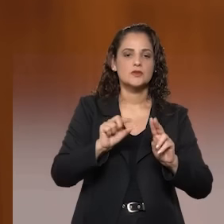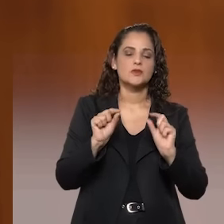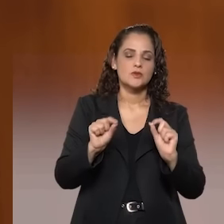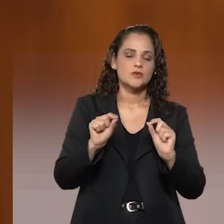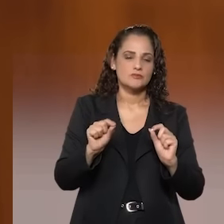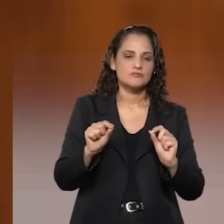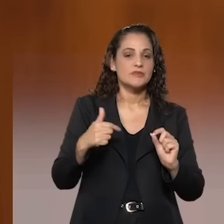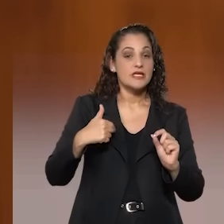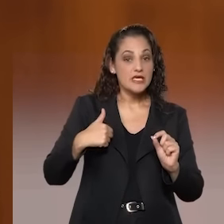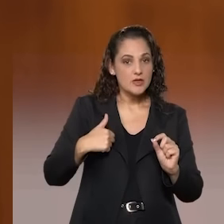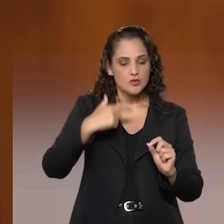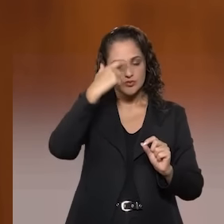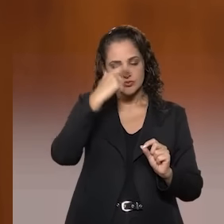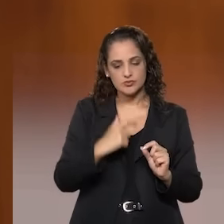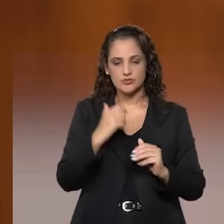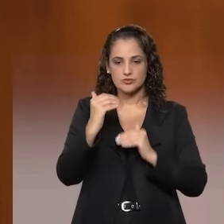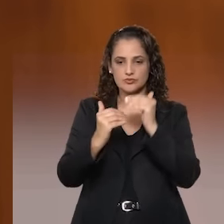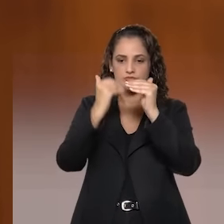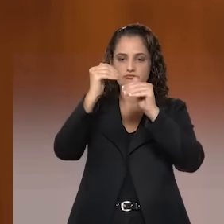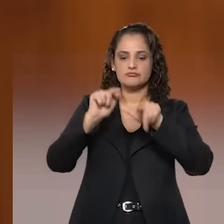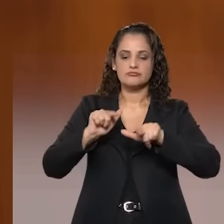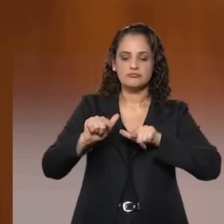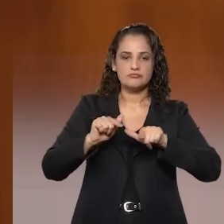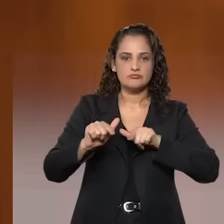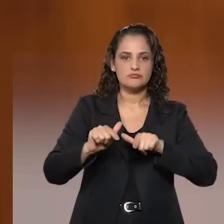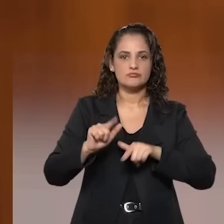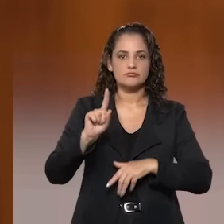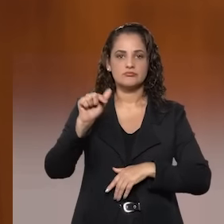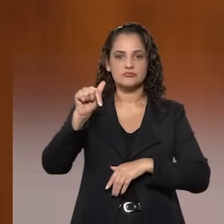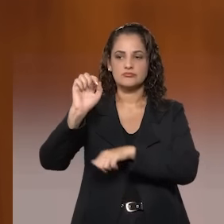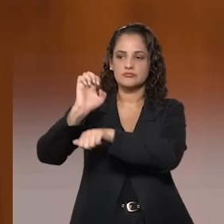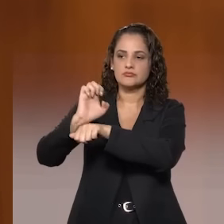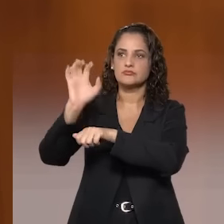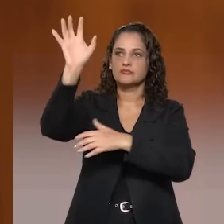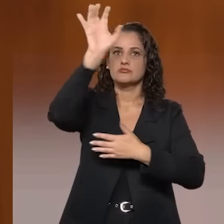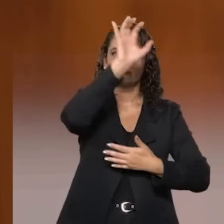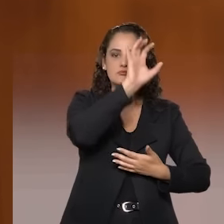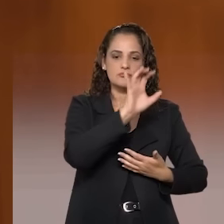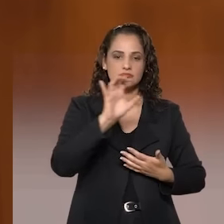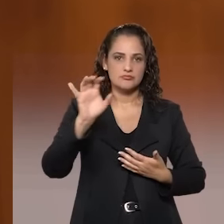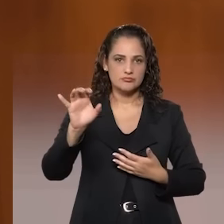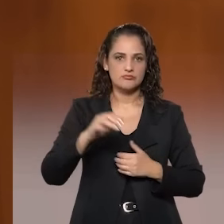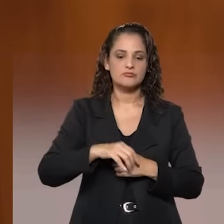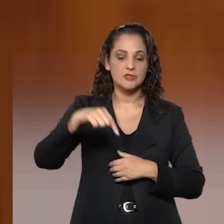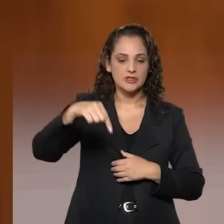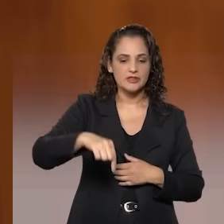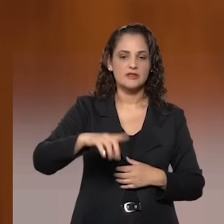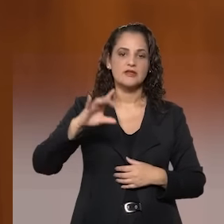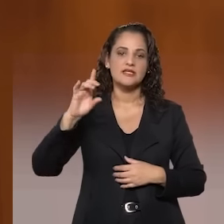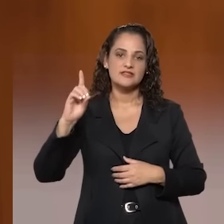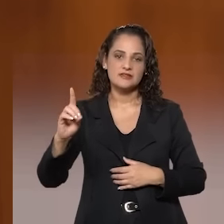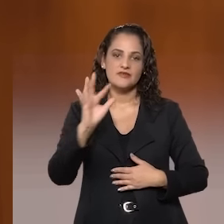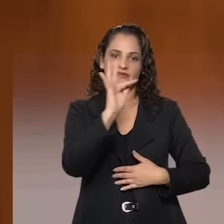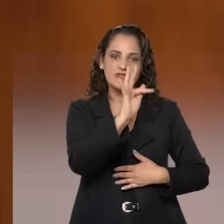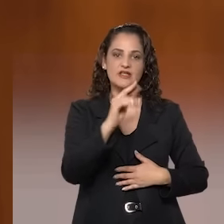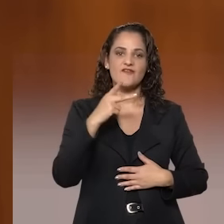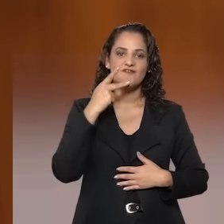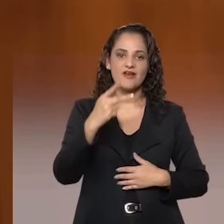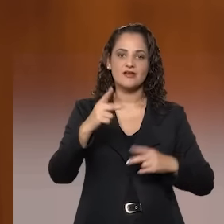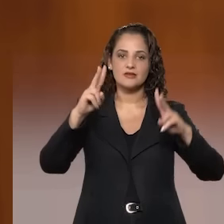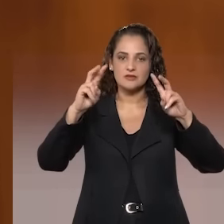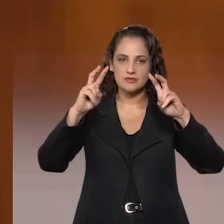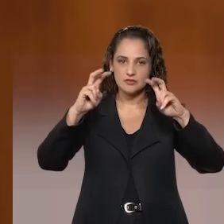que eu desenvolvi um trabalho em 17 estados aqui desse país Distrito Federal falando sobre